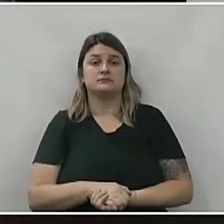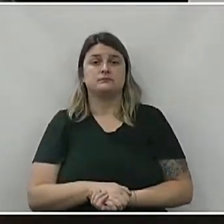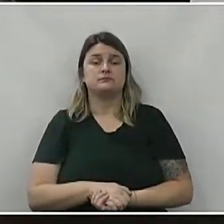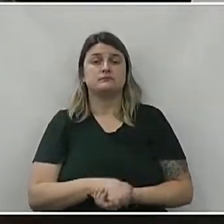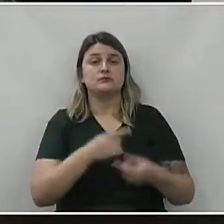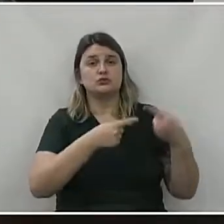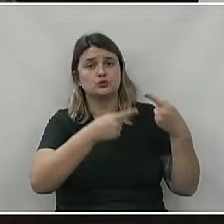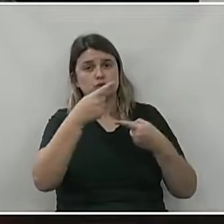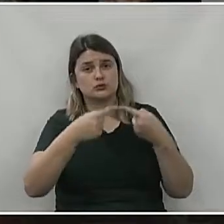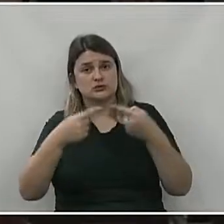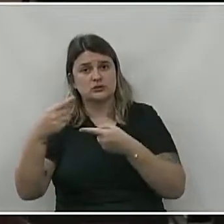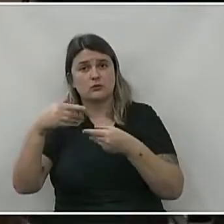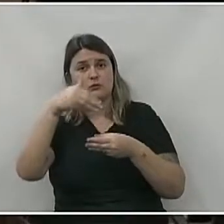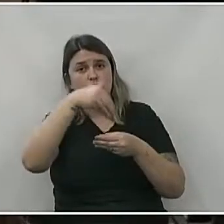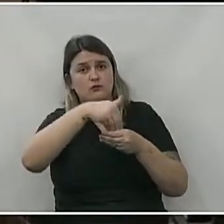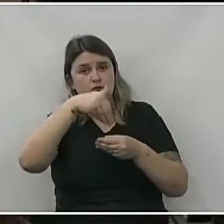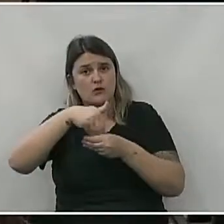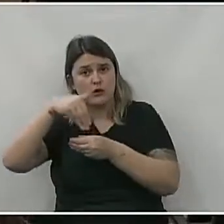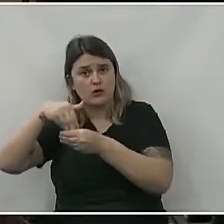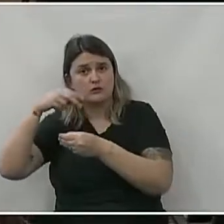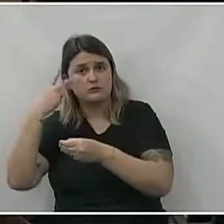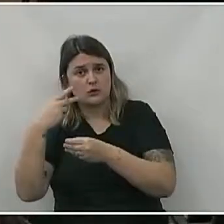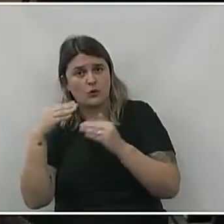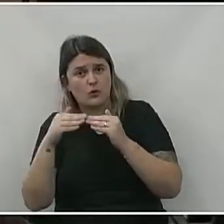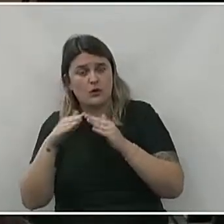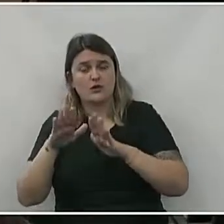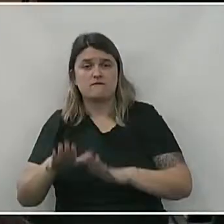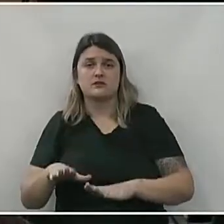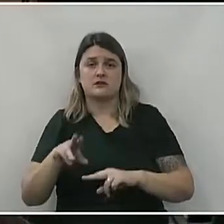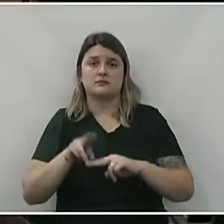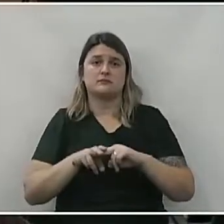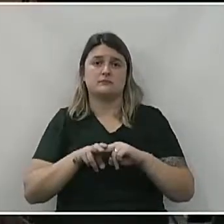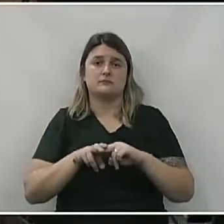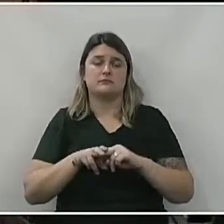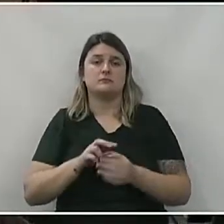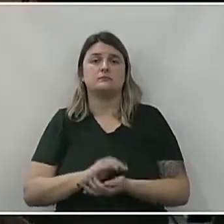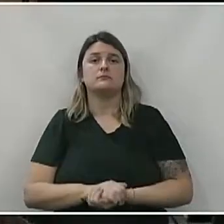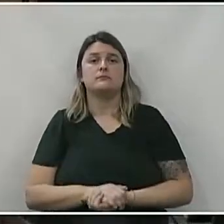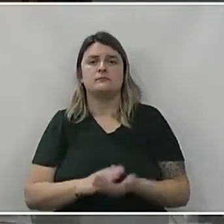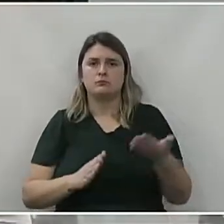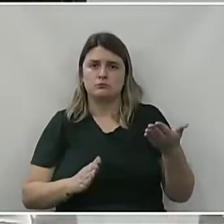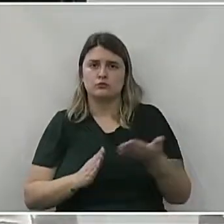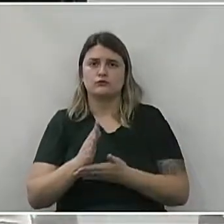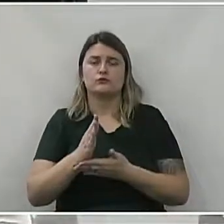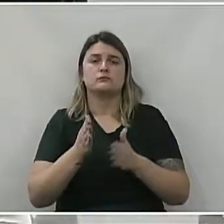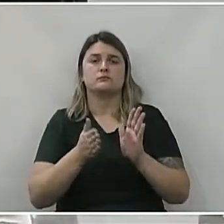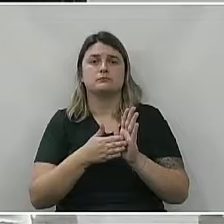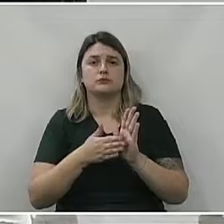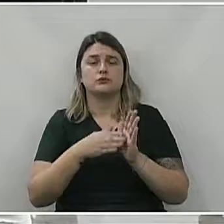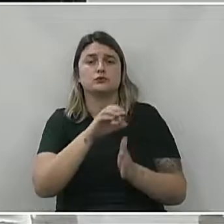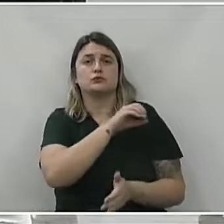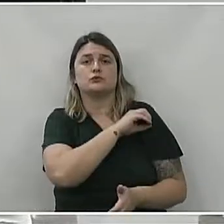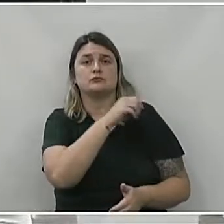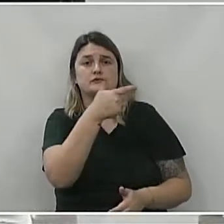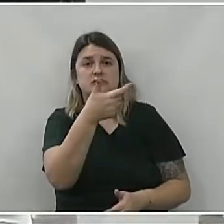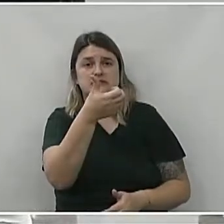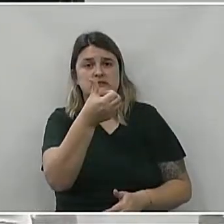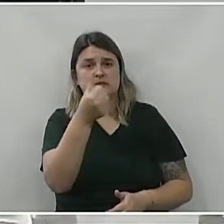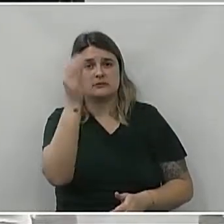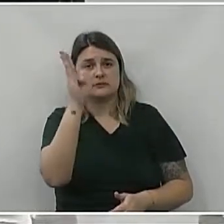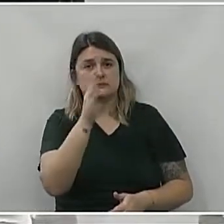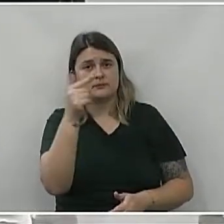discussão? Em votação, senhores vereadores que aprovam, permaneçam como estão. Aprovado o requerimento número 26